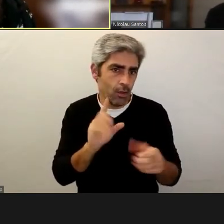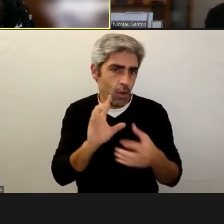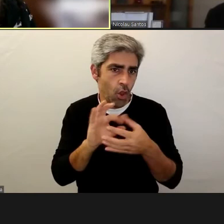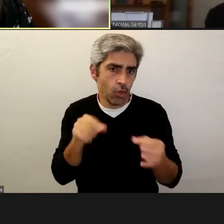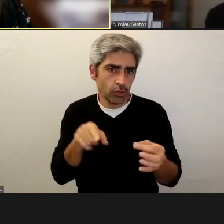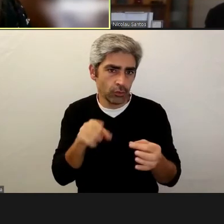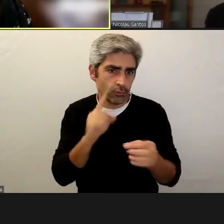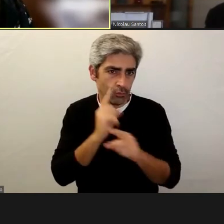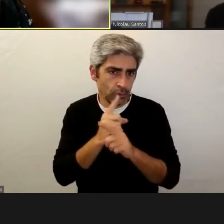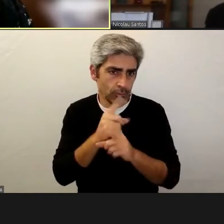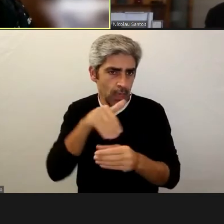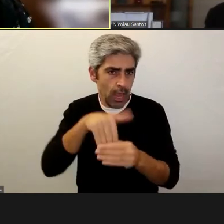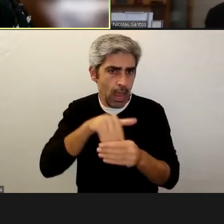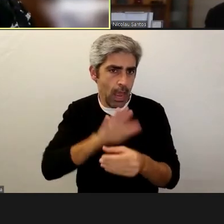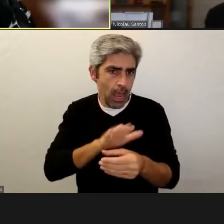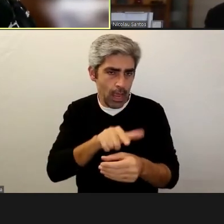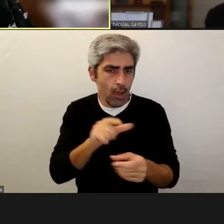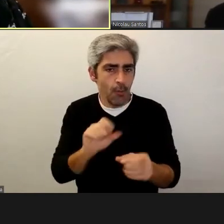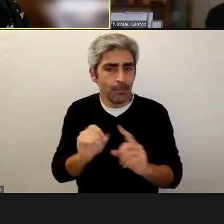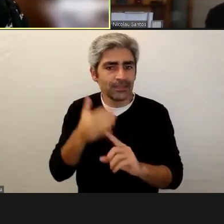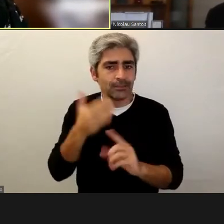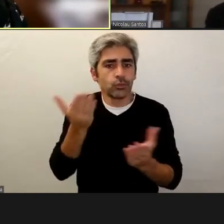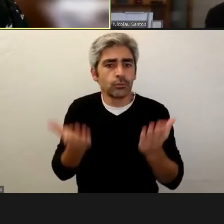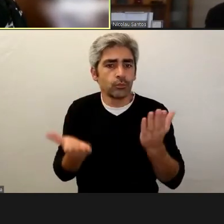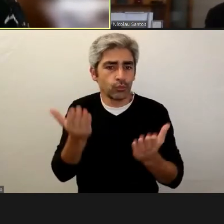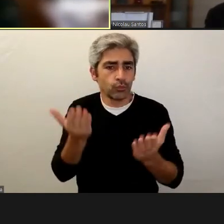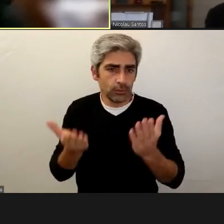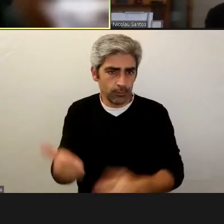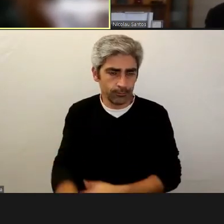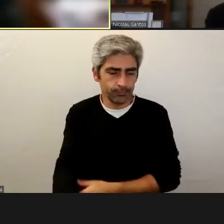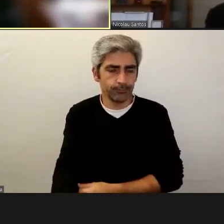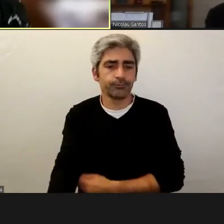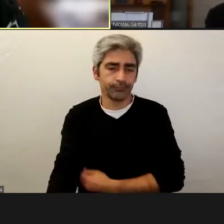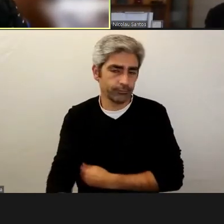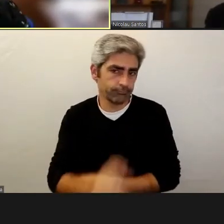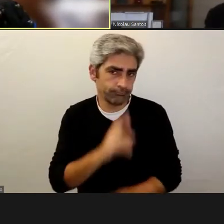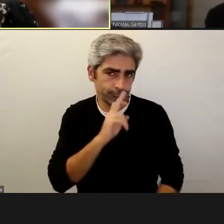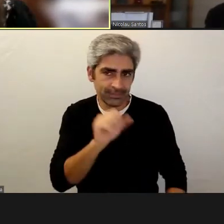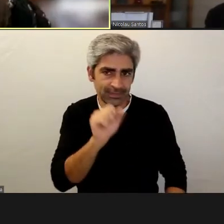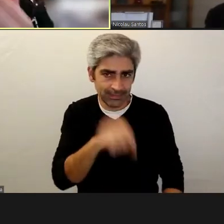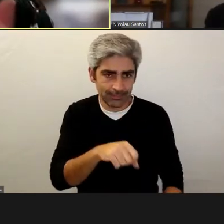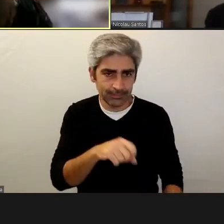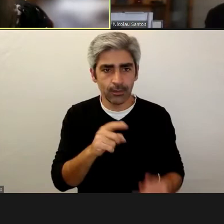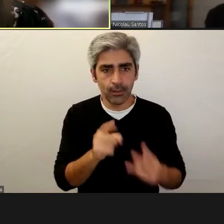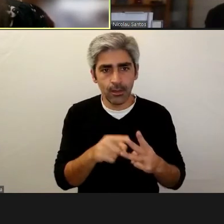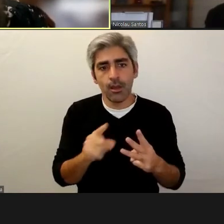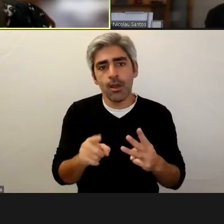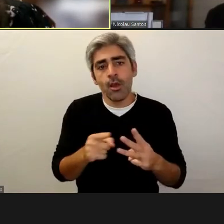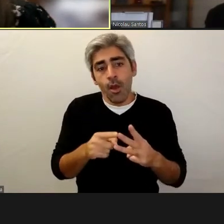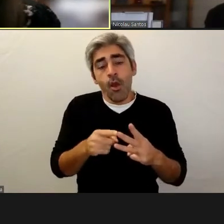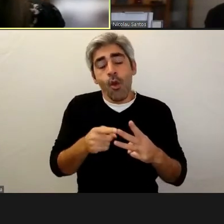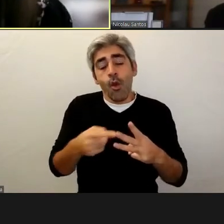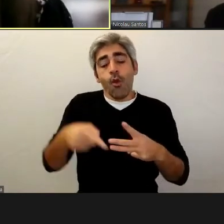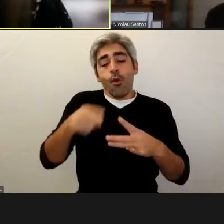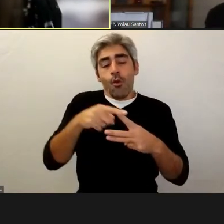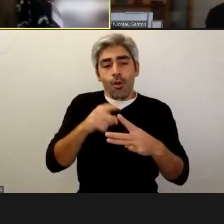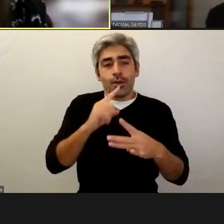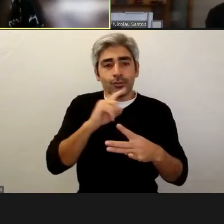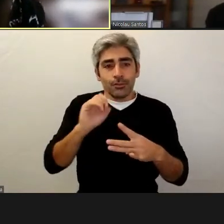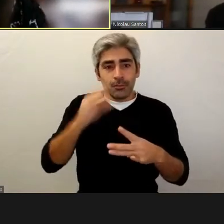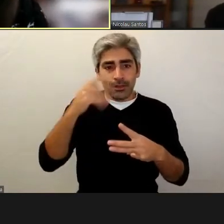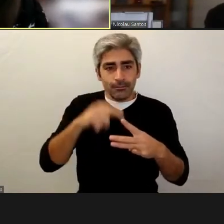lógica subjacente ao princípio da proporcionalidade. Por isso, sim. Passando agora ao contrário, nós chegando à primeira questão, a